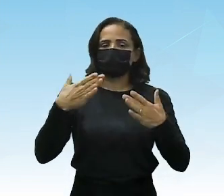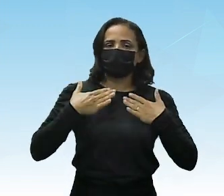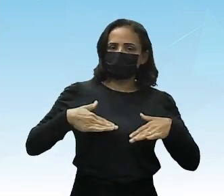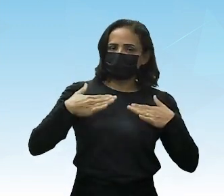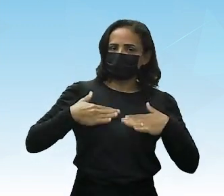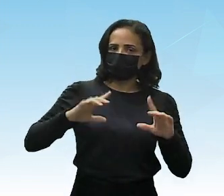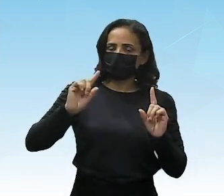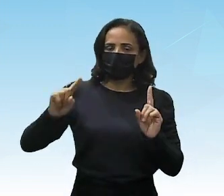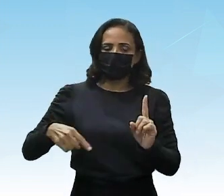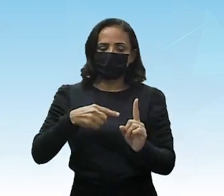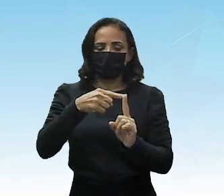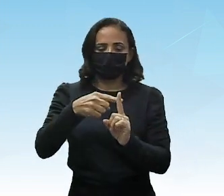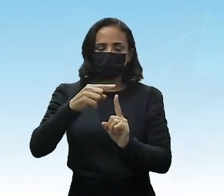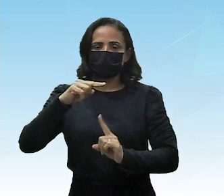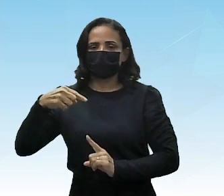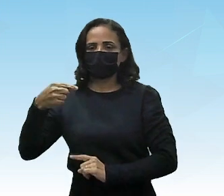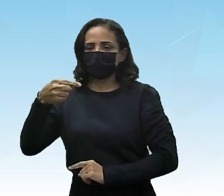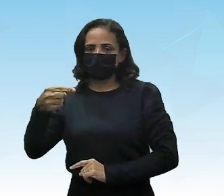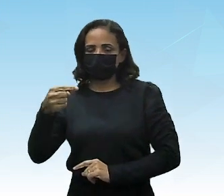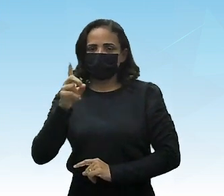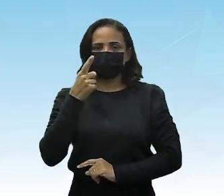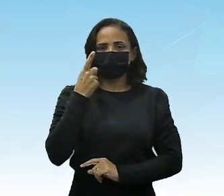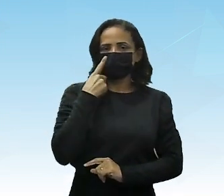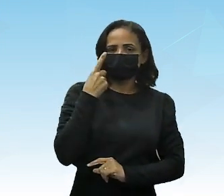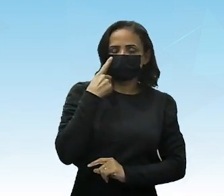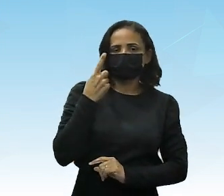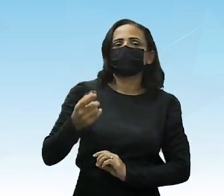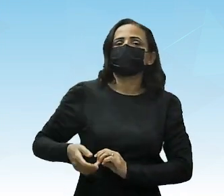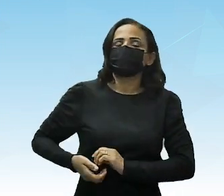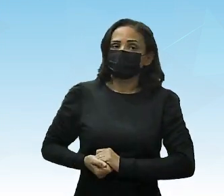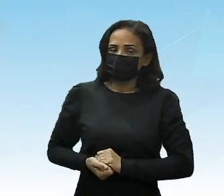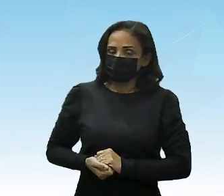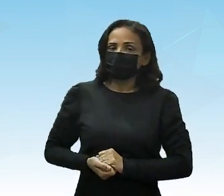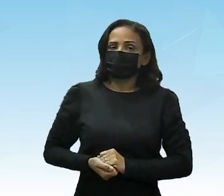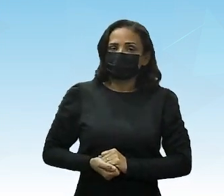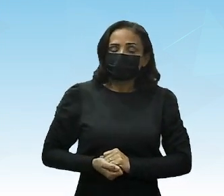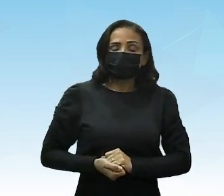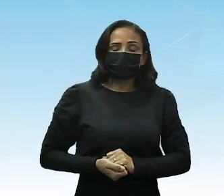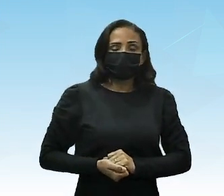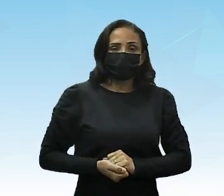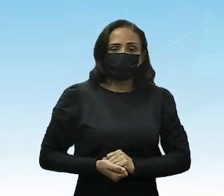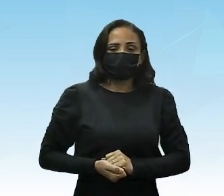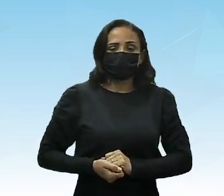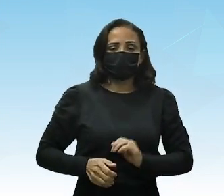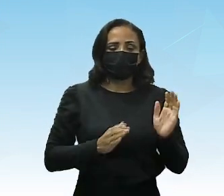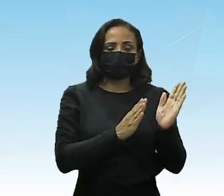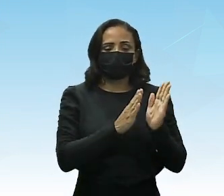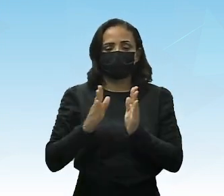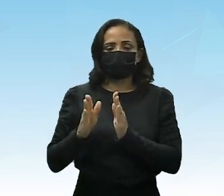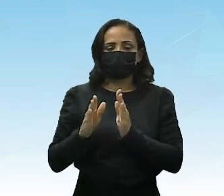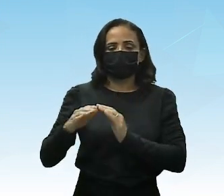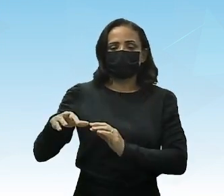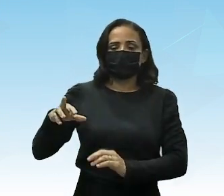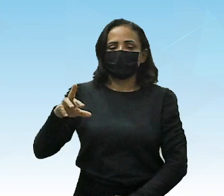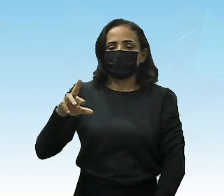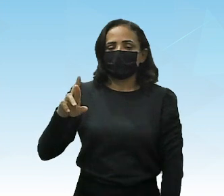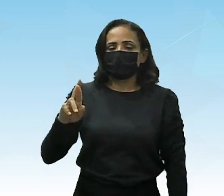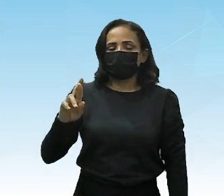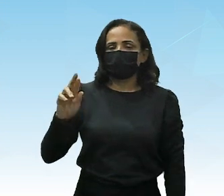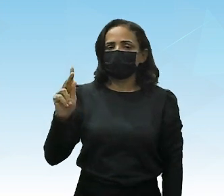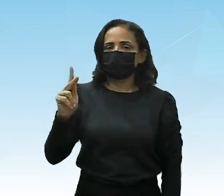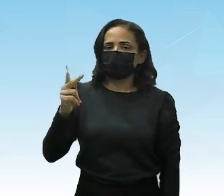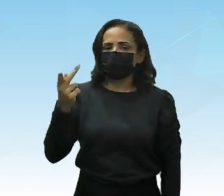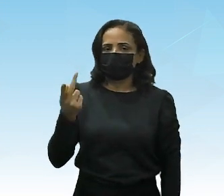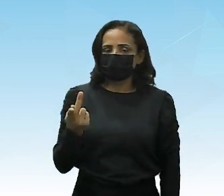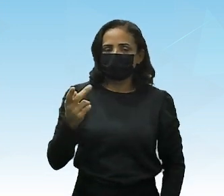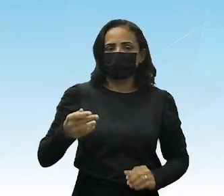letrinha. Só tem a ver com um sinal. Aí o que é que acontece? Olha, nesse sistema RH, que agora eu lembrei a vocês que o sangue